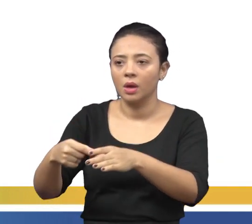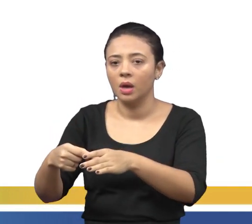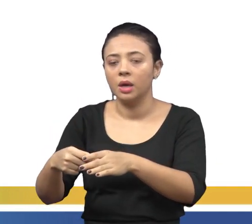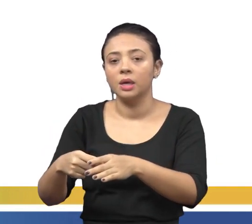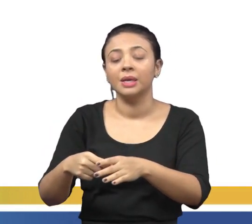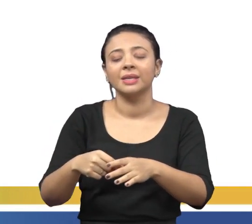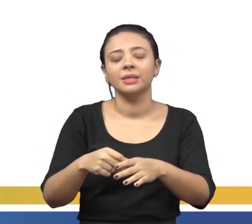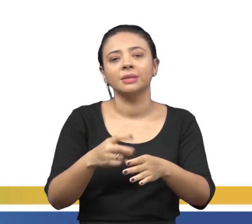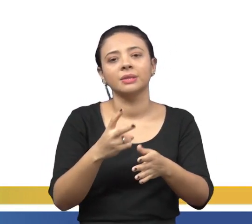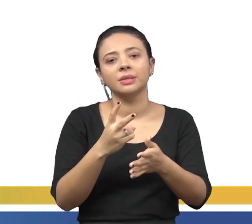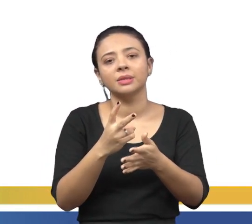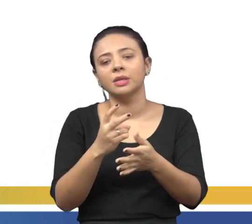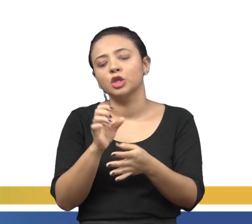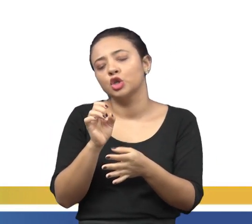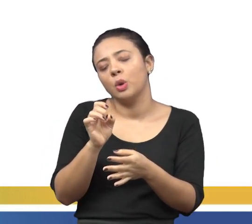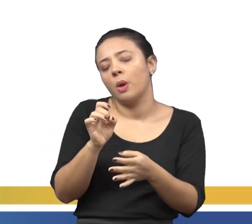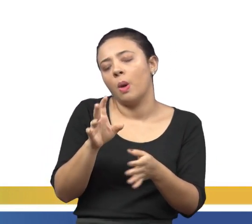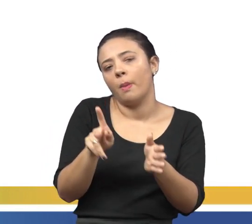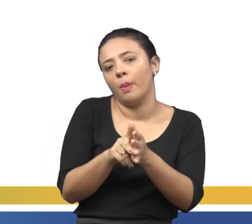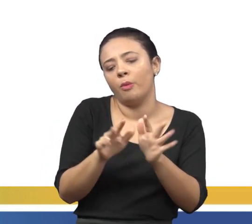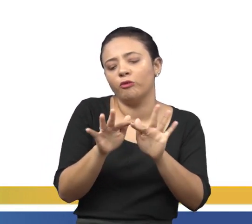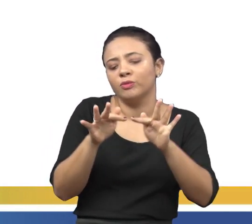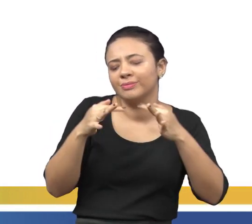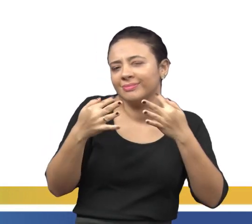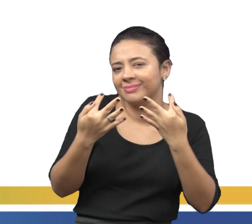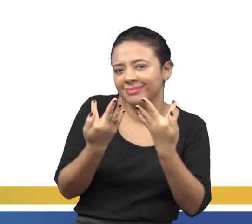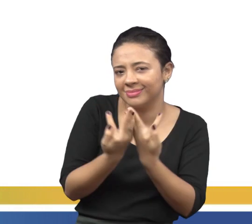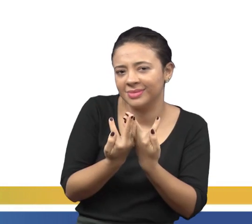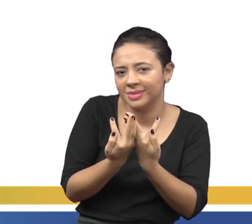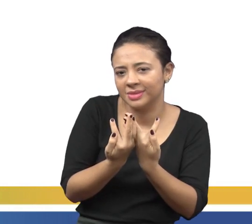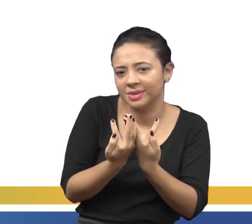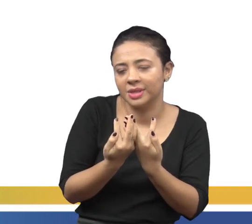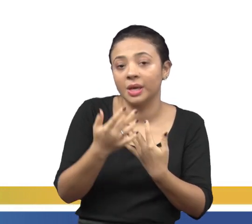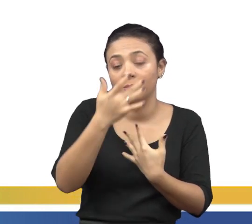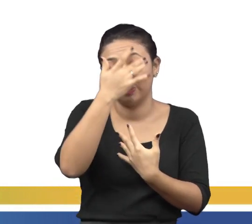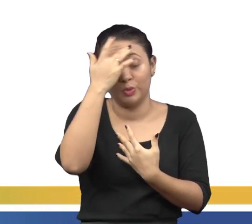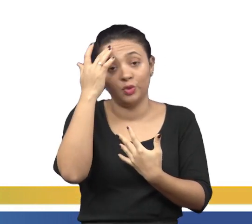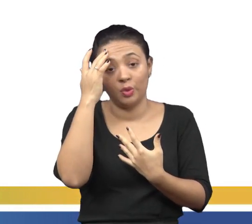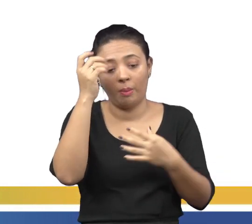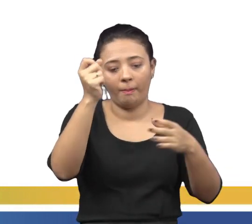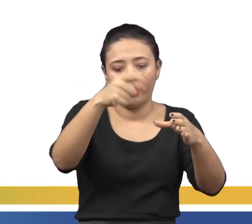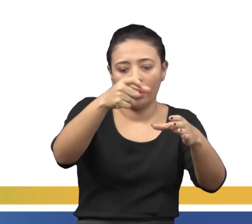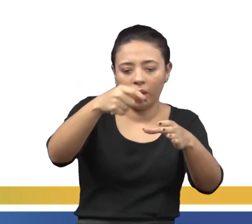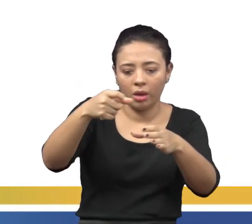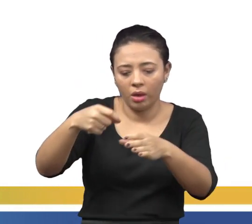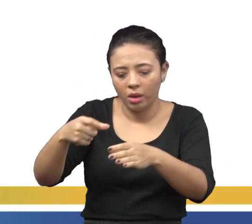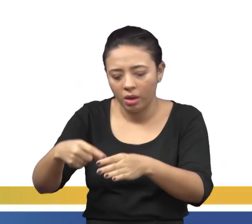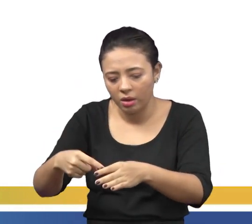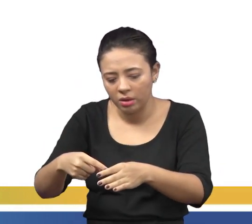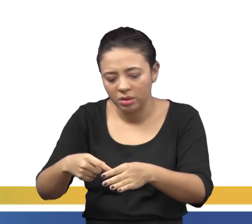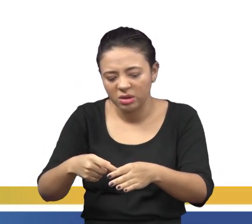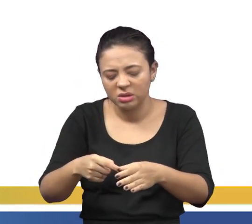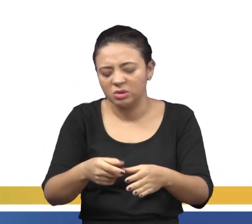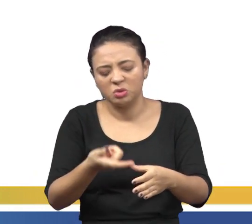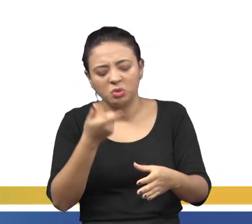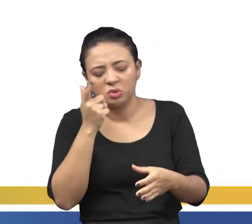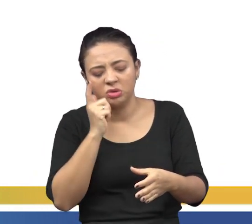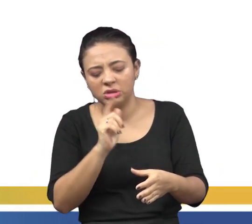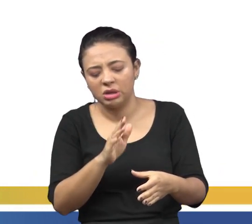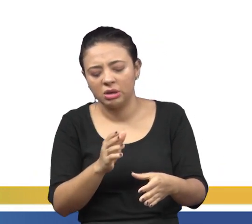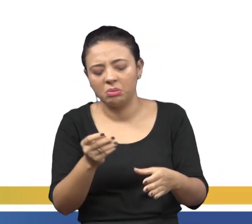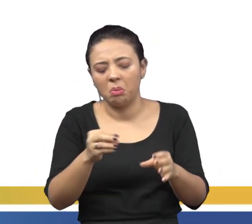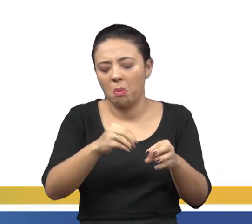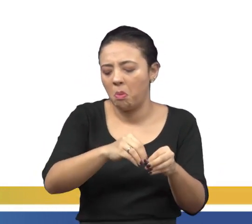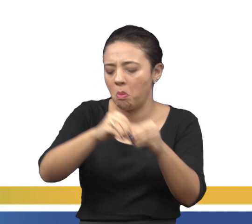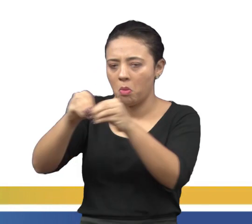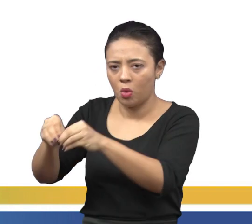familiar, uma agricultura de subsistência, aquela na qual a pessoa sai, gasta o solo, depois vai para um outro local, depois vai